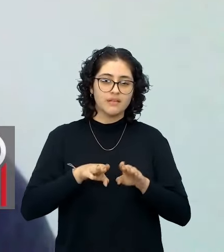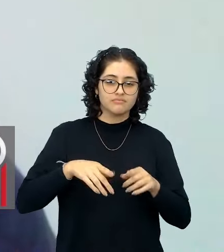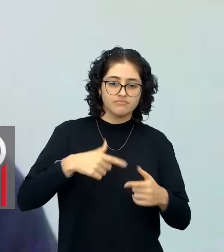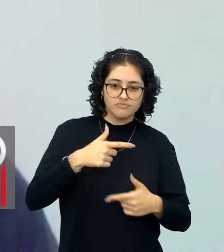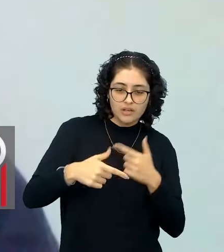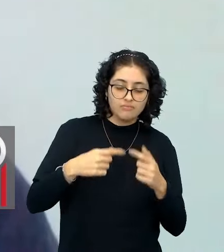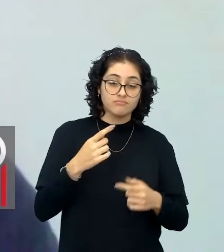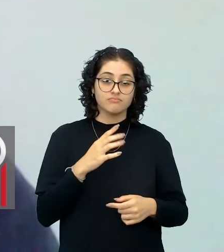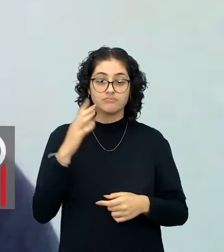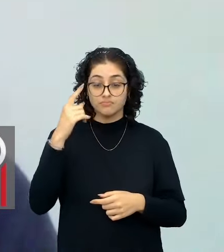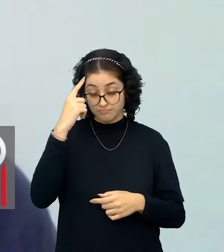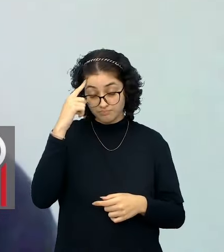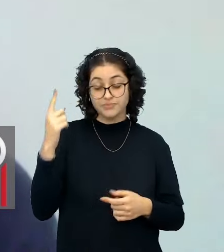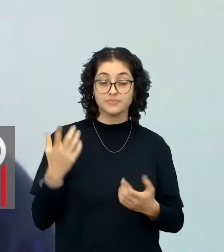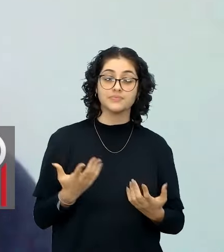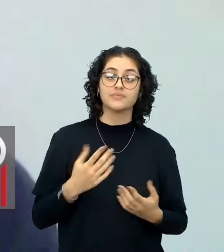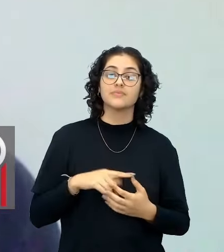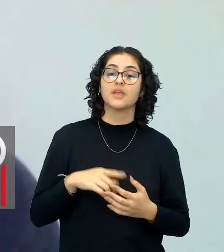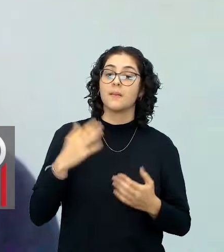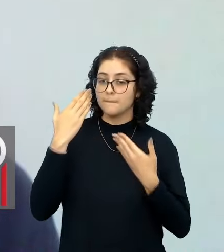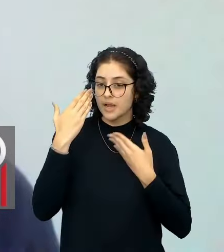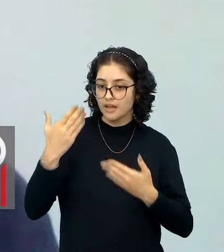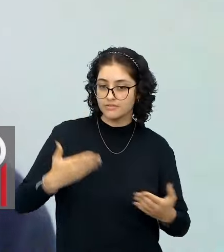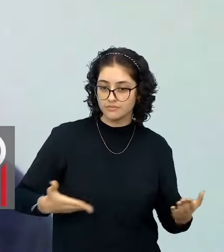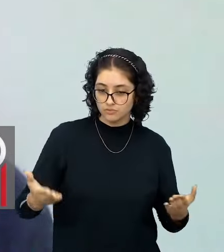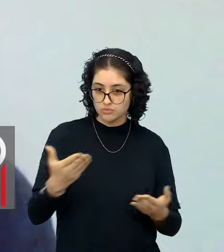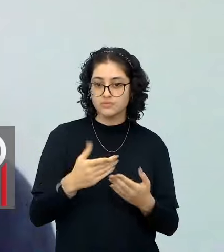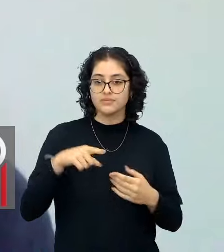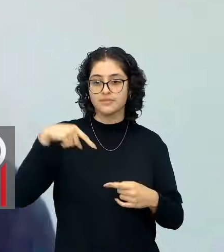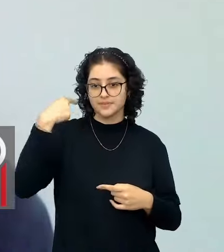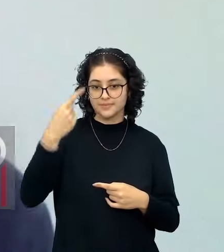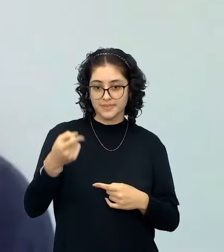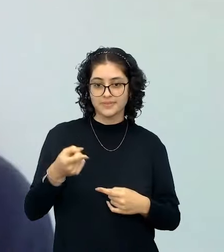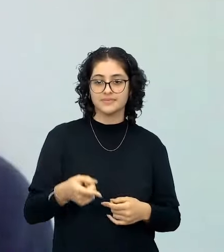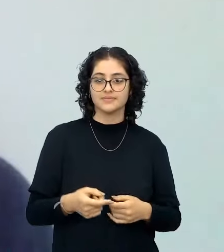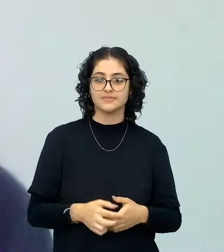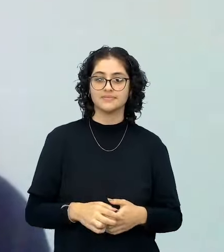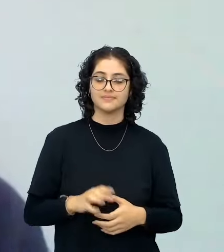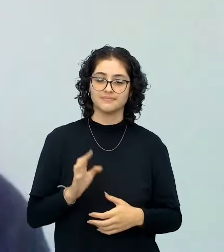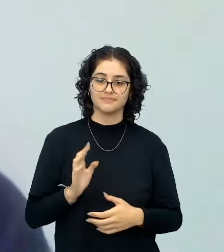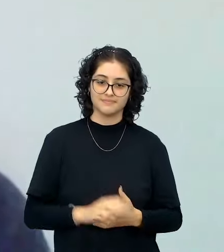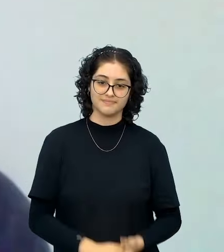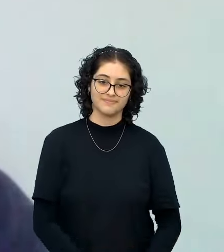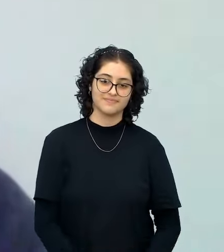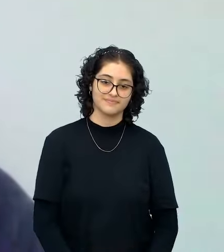sentido. Tá? Muito obrigado a todos, até a próxima. Até breve.